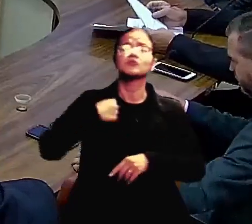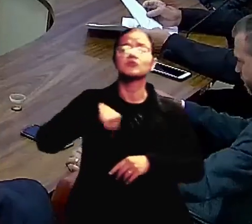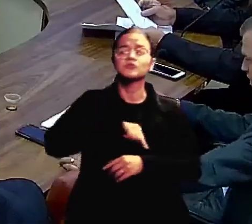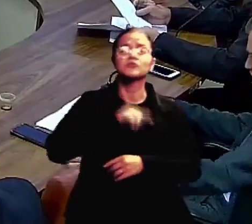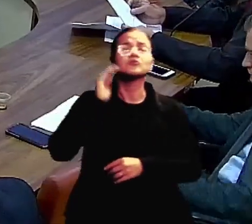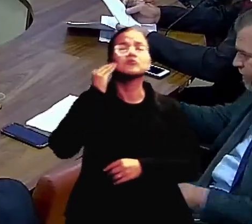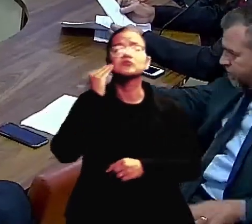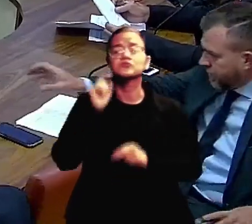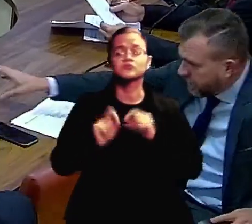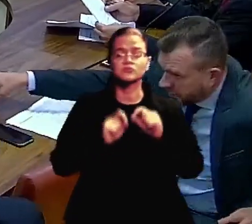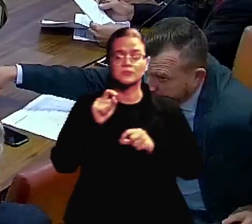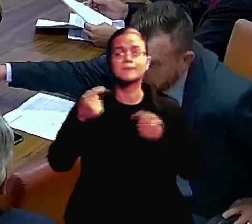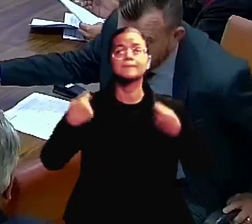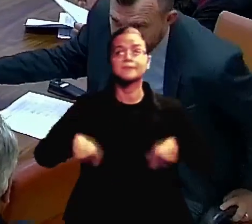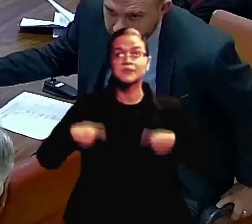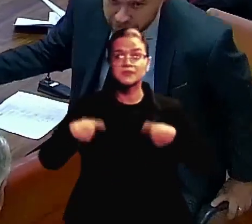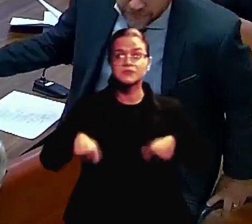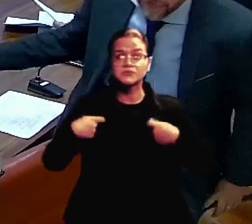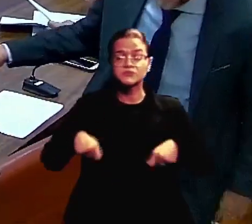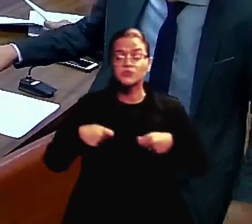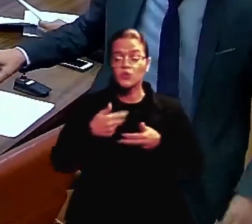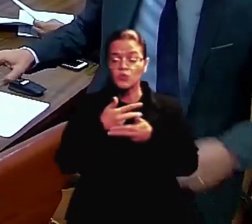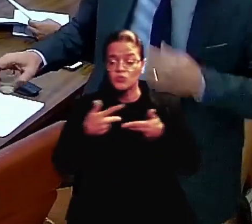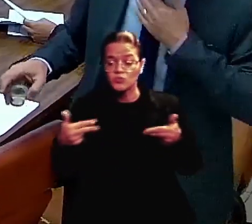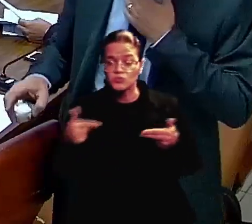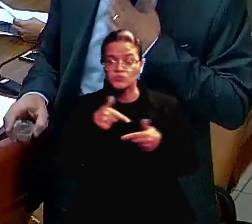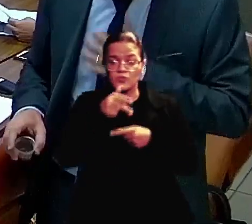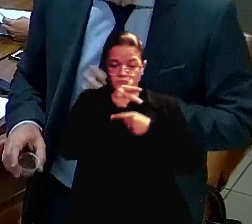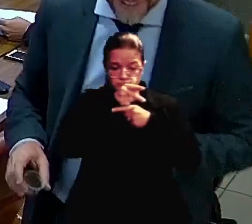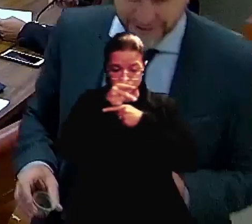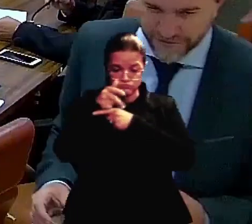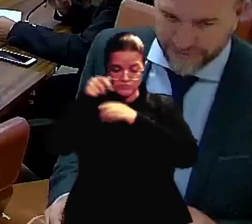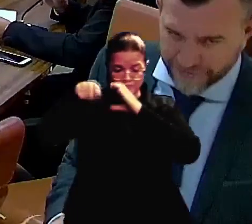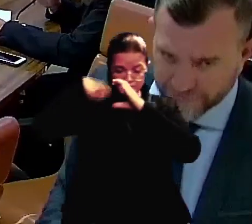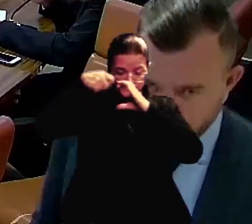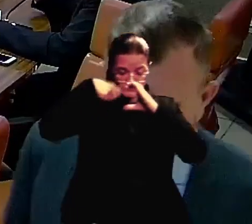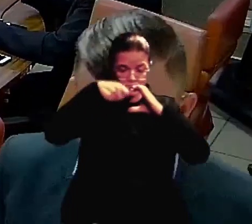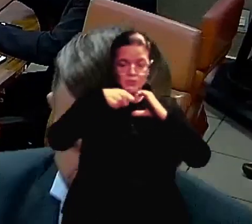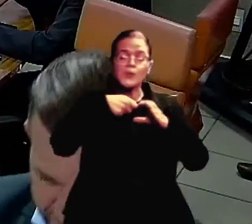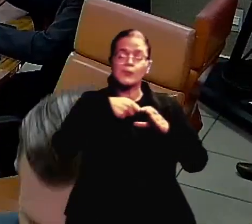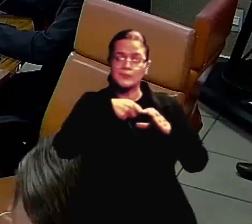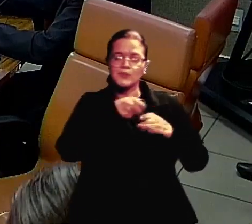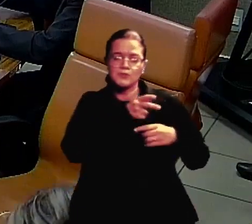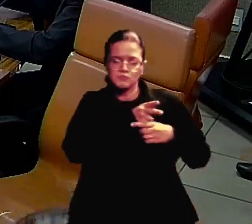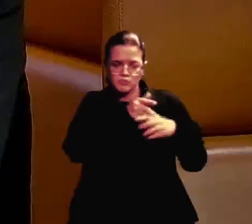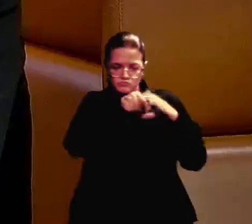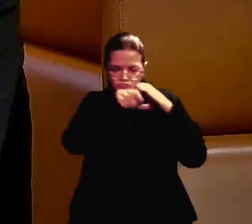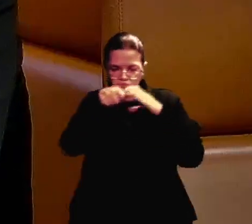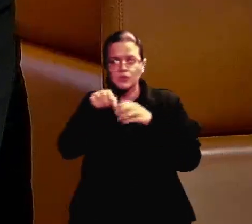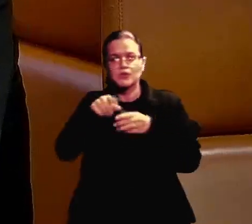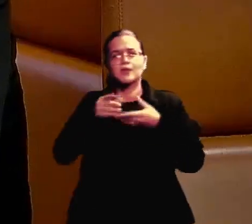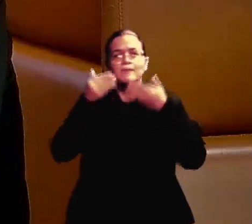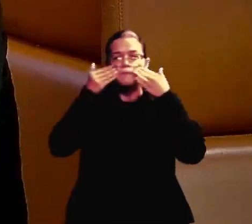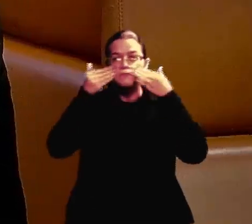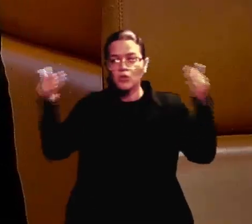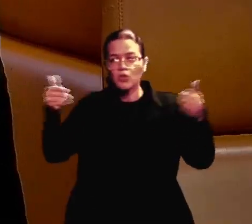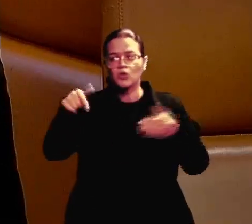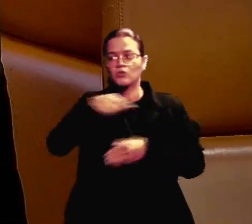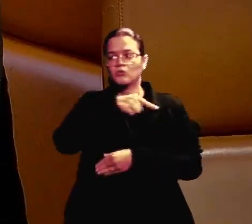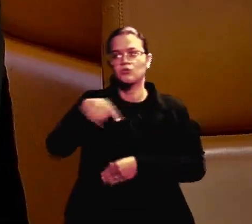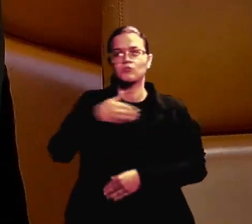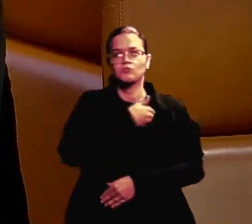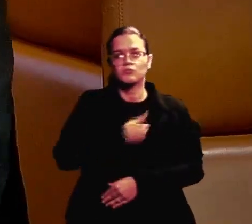nós entendemos que é necessário que o conteúdo dessas filmagens ela tenha um crivo público do